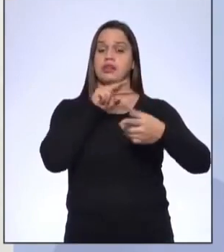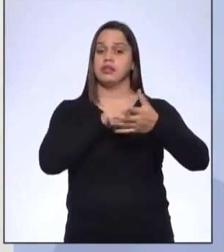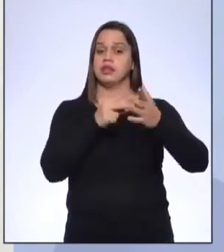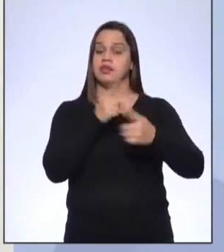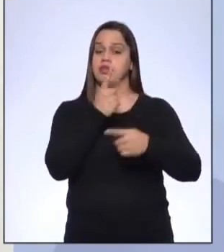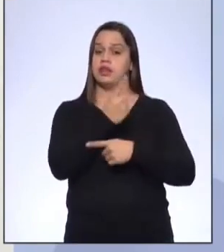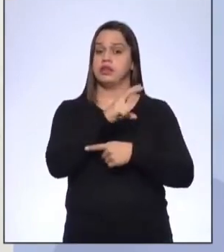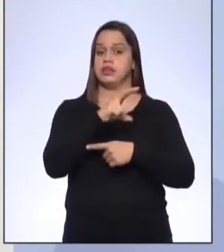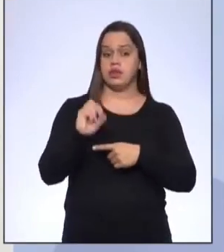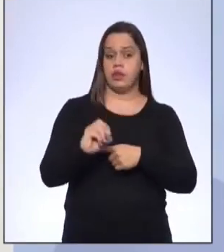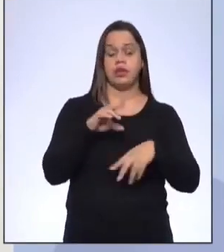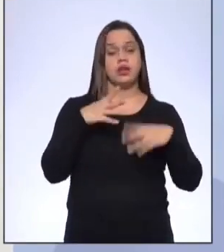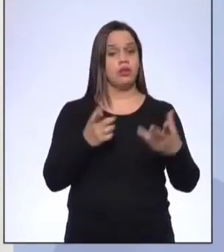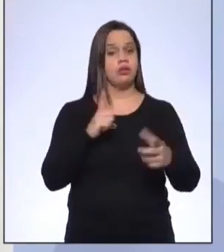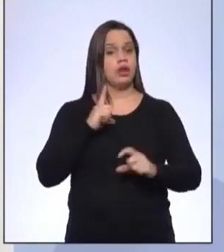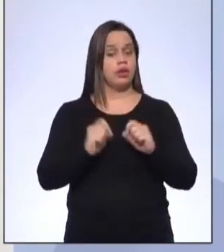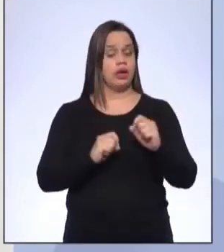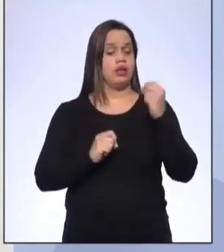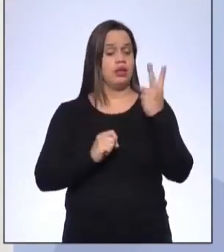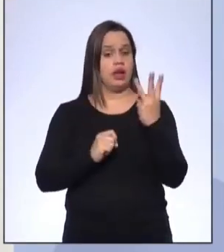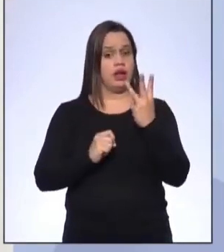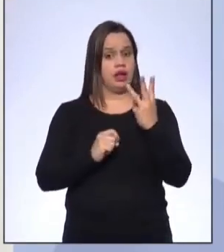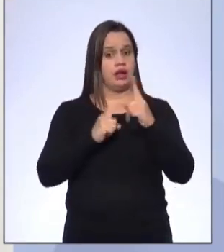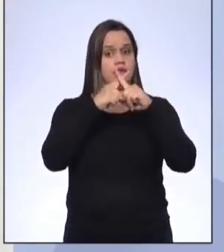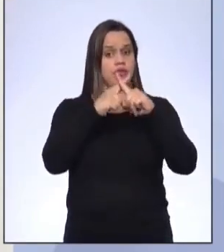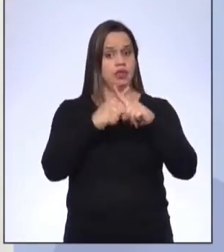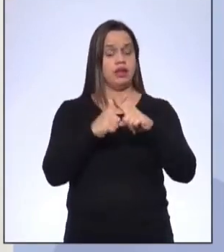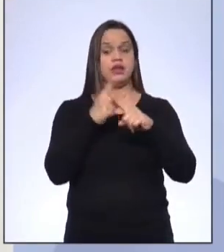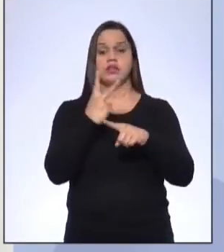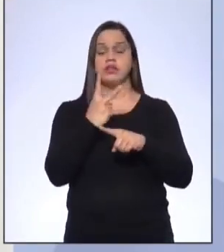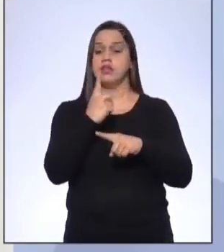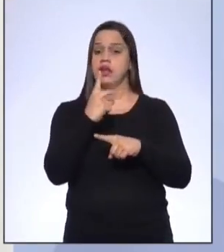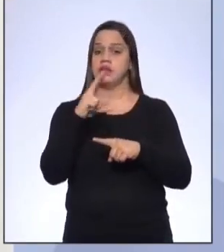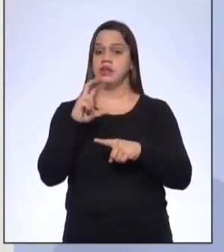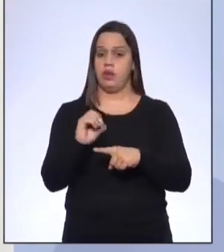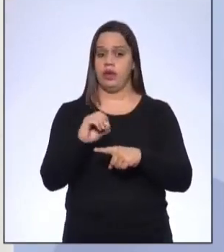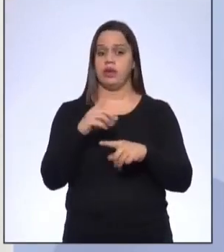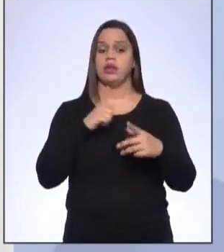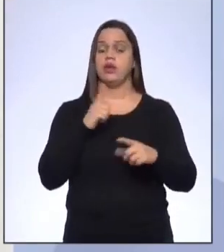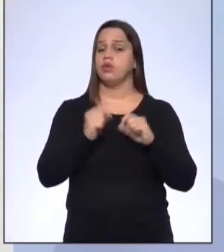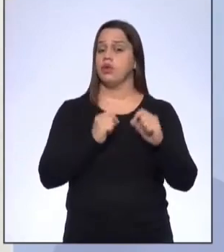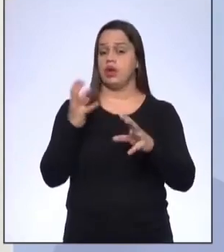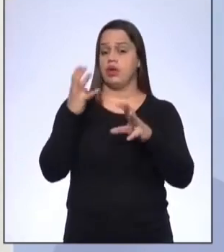3 vezes 150, portanto, temos aí